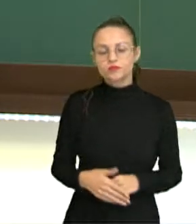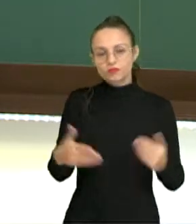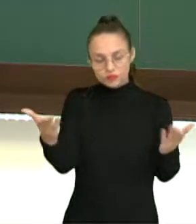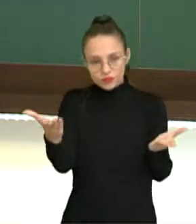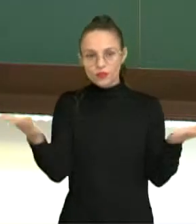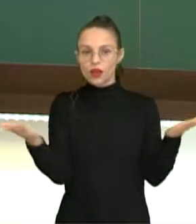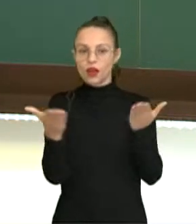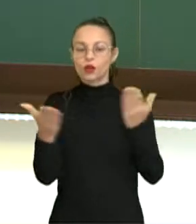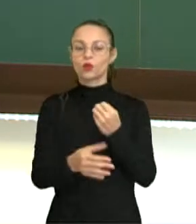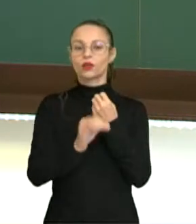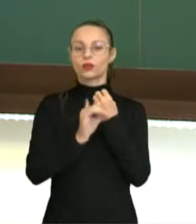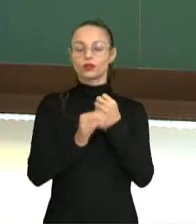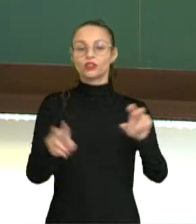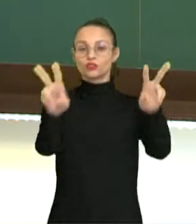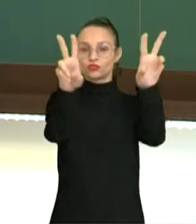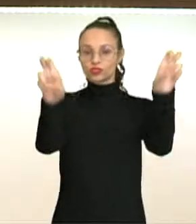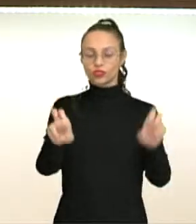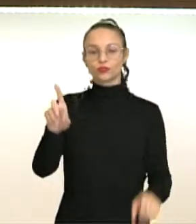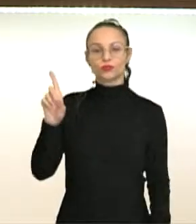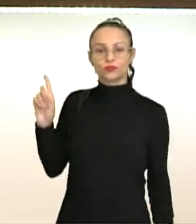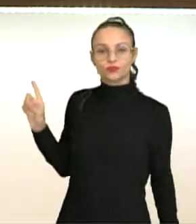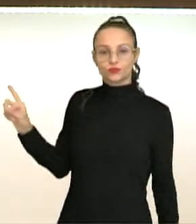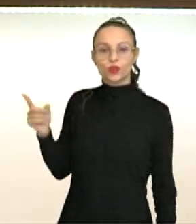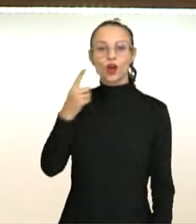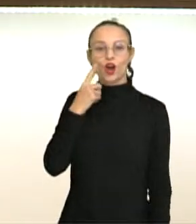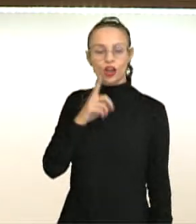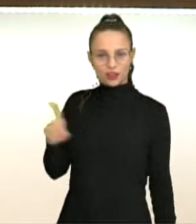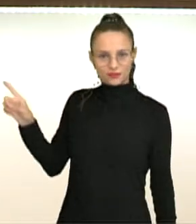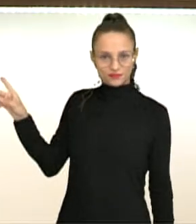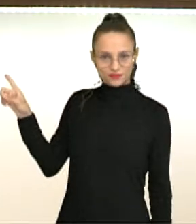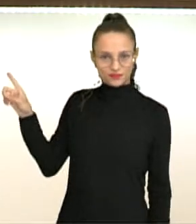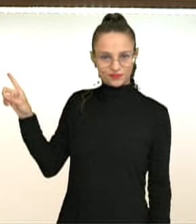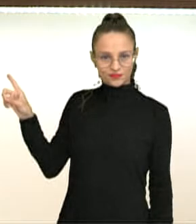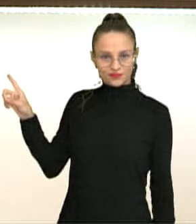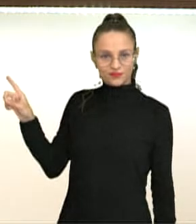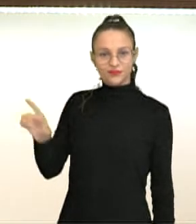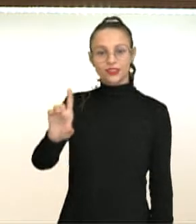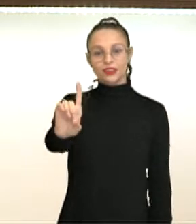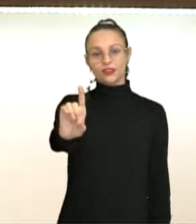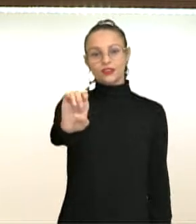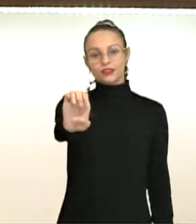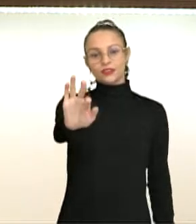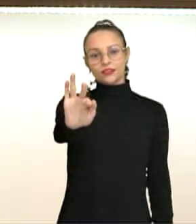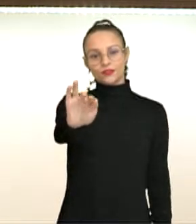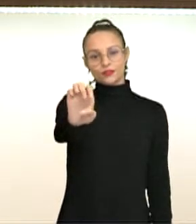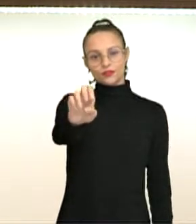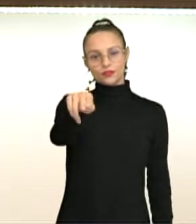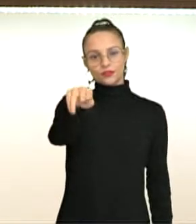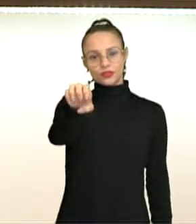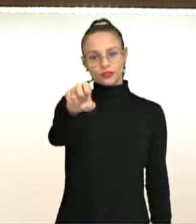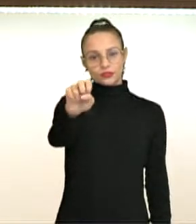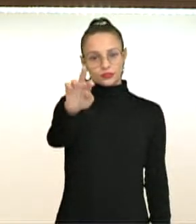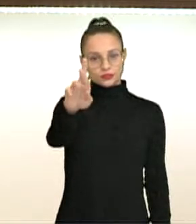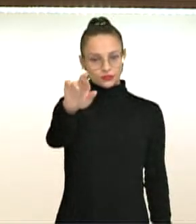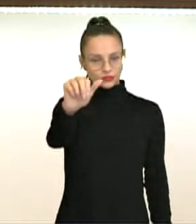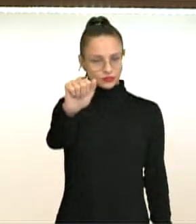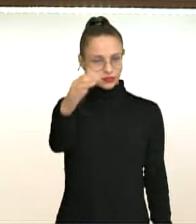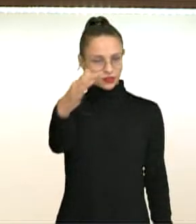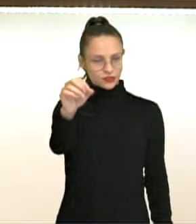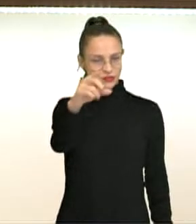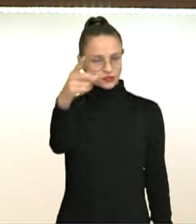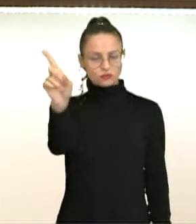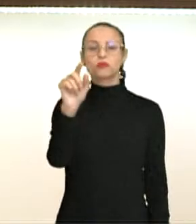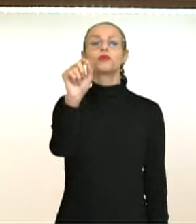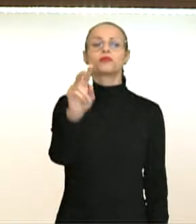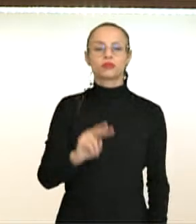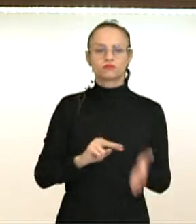Chegamos à crônica. Qual é o título da crônica? Dá uma olhada na tela. Defenestração. O que você